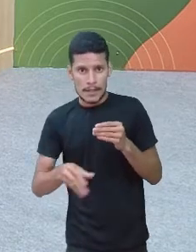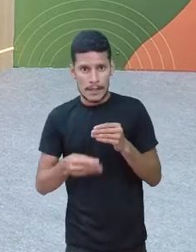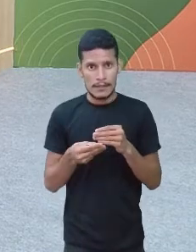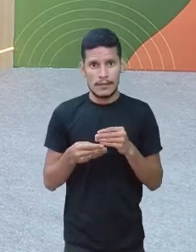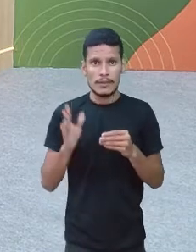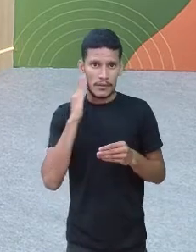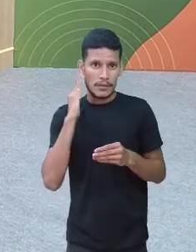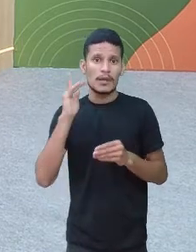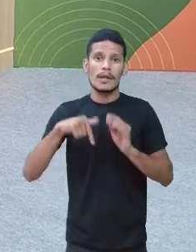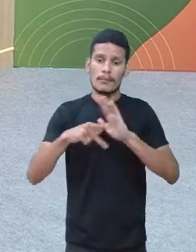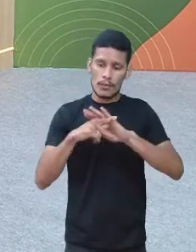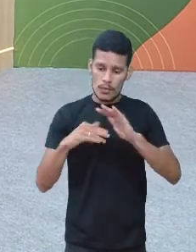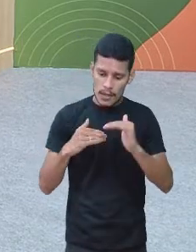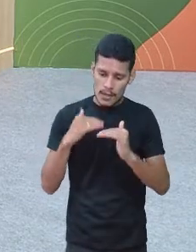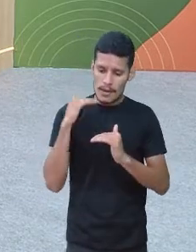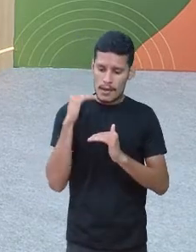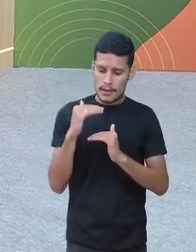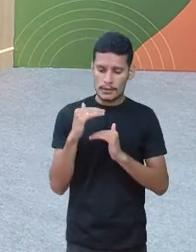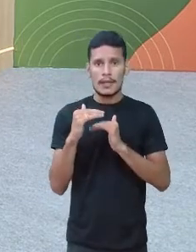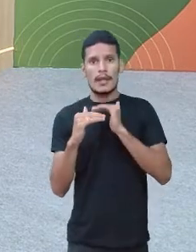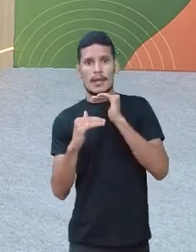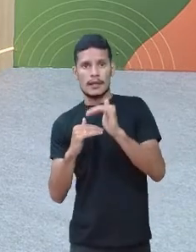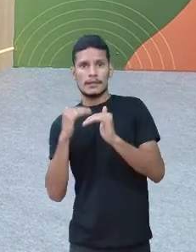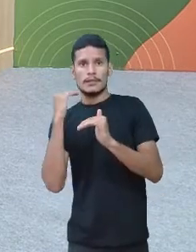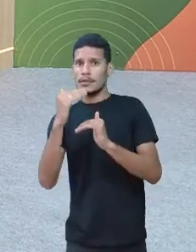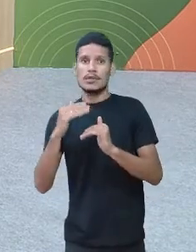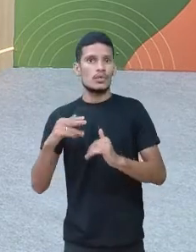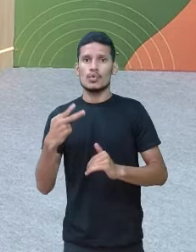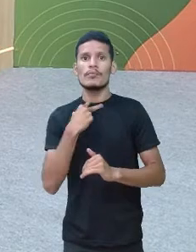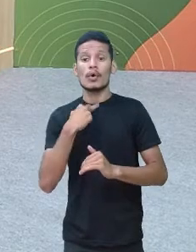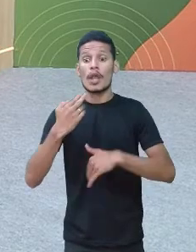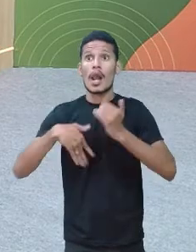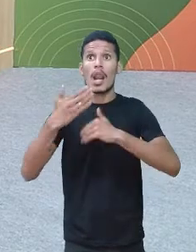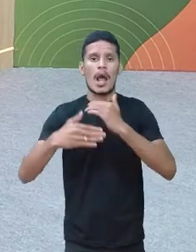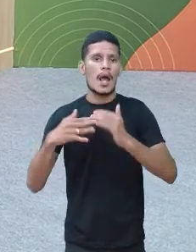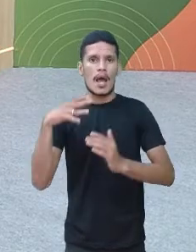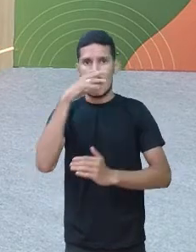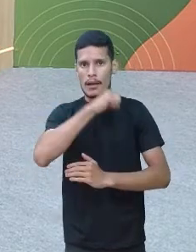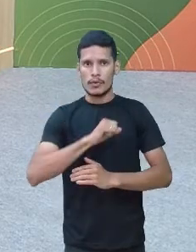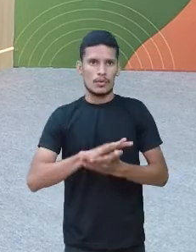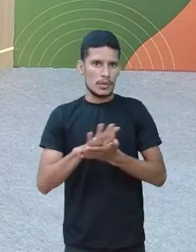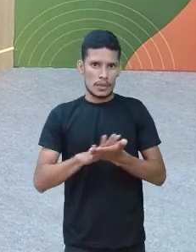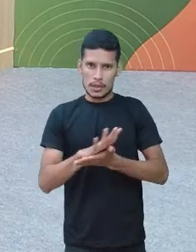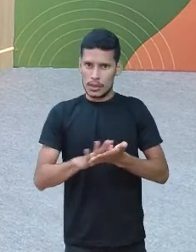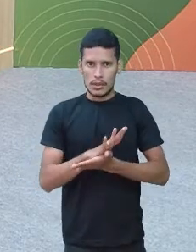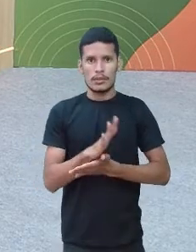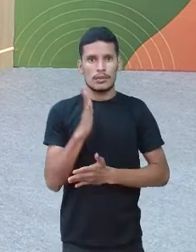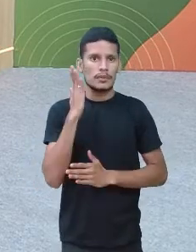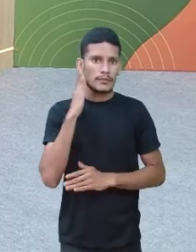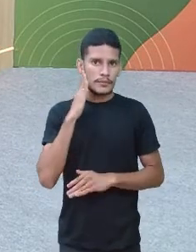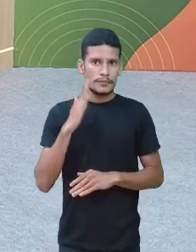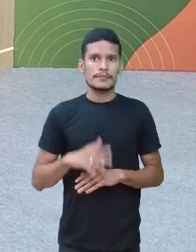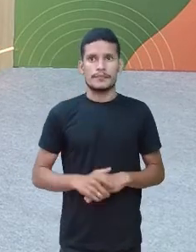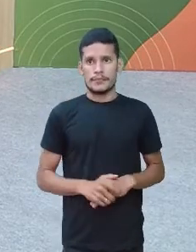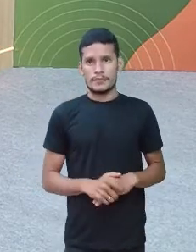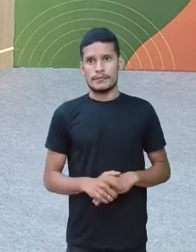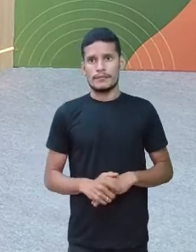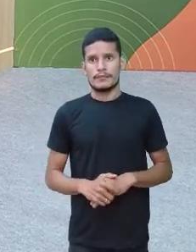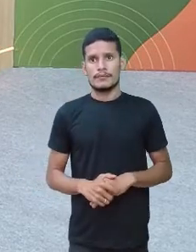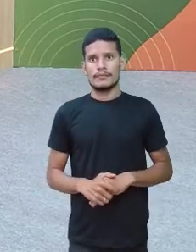crescente. Eu não posso aumentar aí, como eu falei antes, fazer o triplo, né, de partidas num dia só.